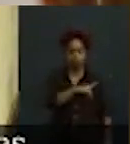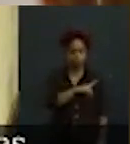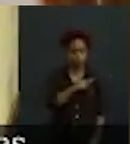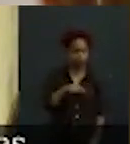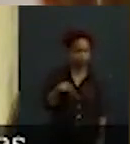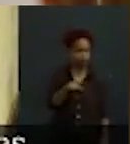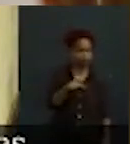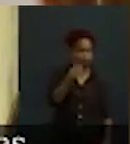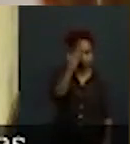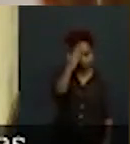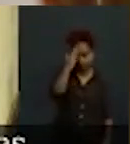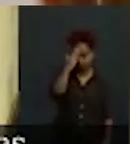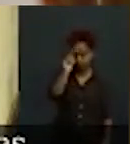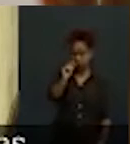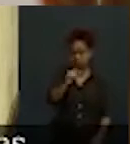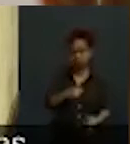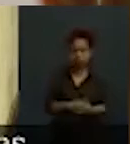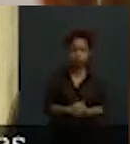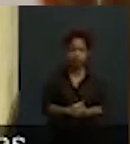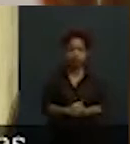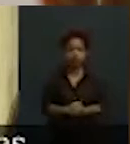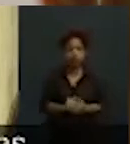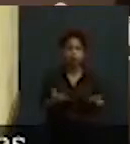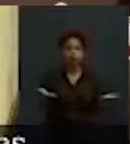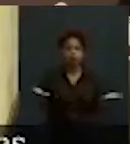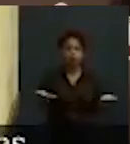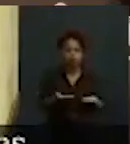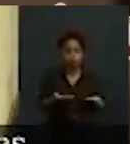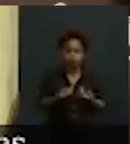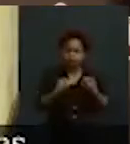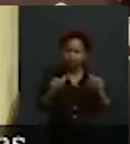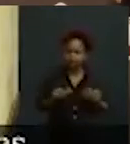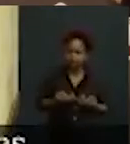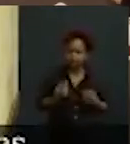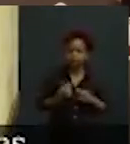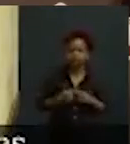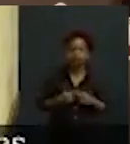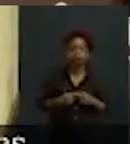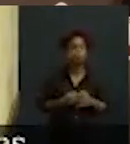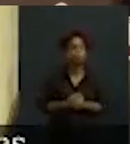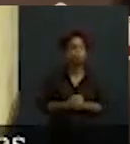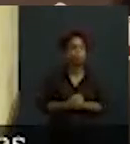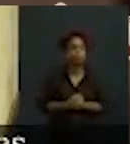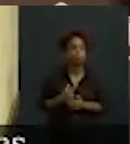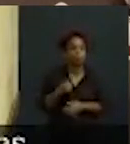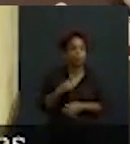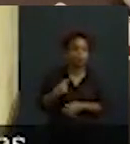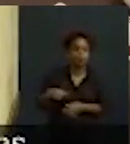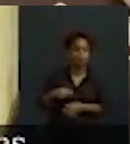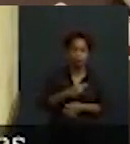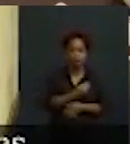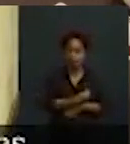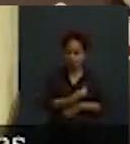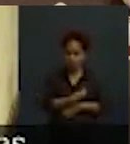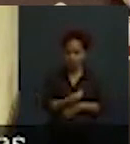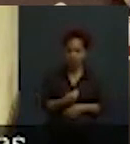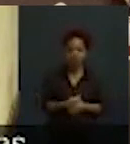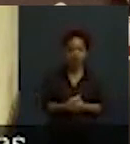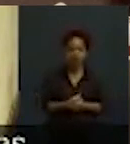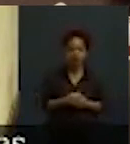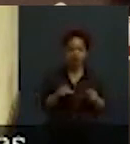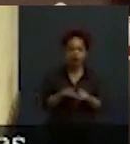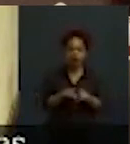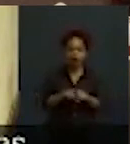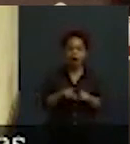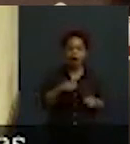são reconhecidas simbolicamente hoje, exatamente porque, na escala de nossas vidas e de